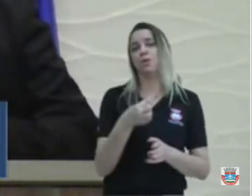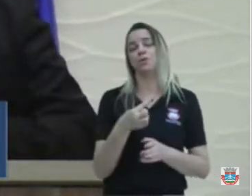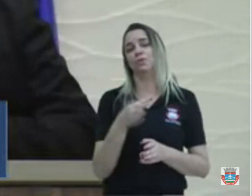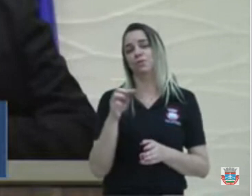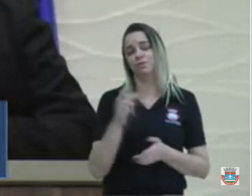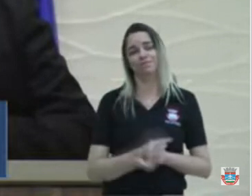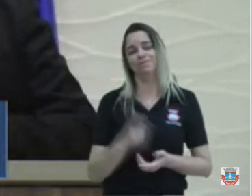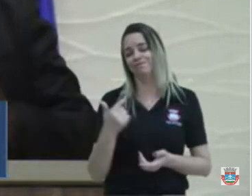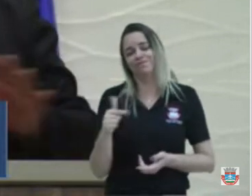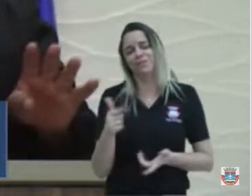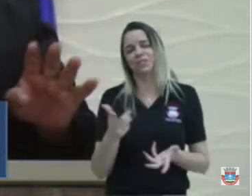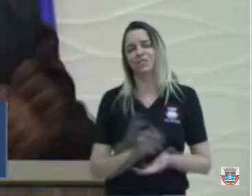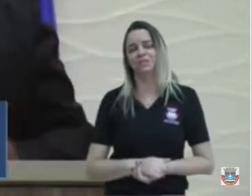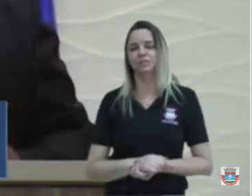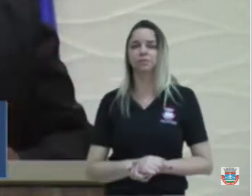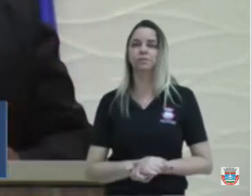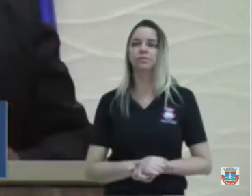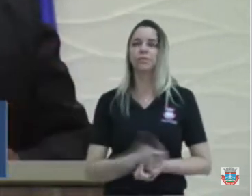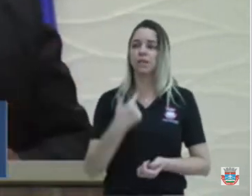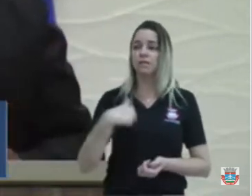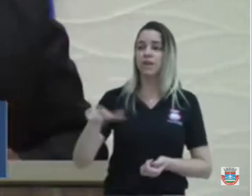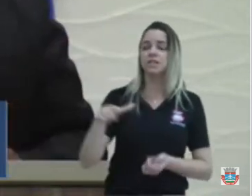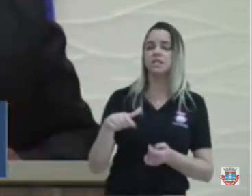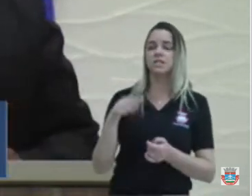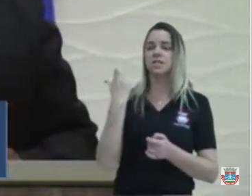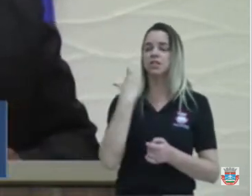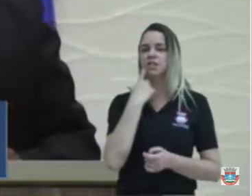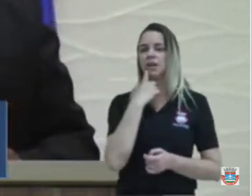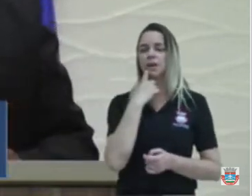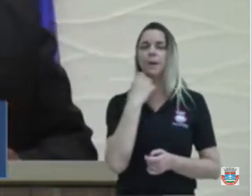não. Levei 4 de São Bento, sexta.